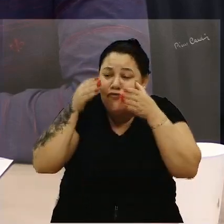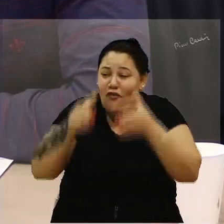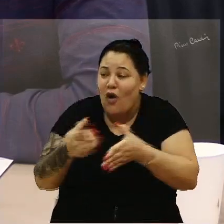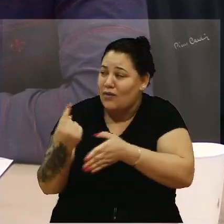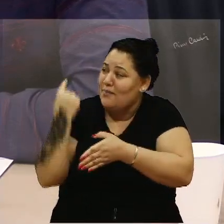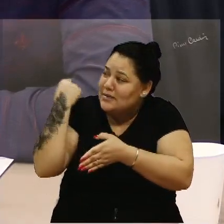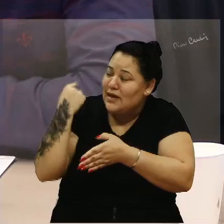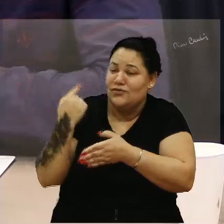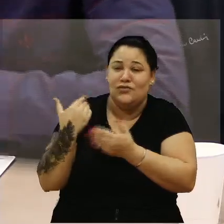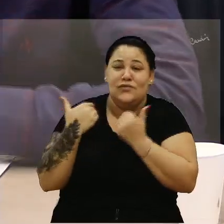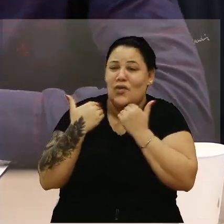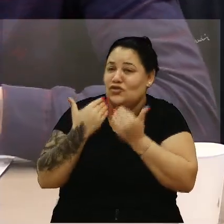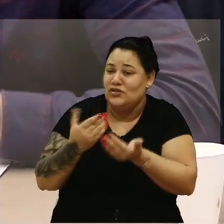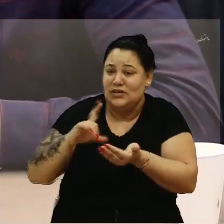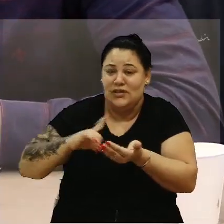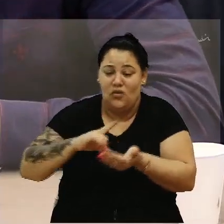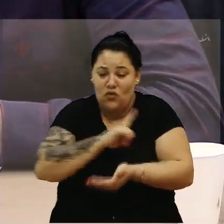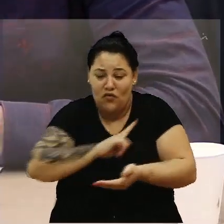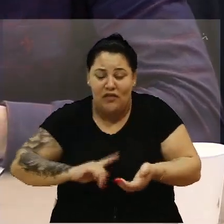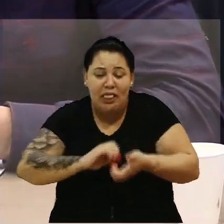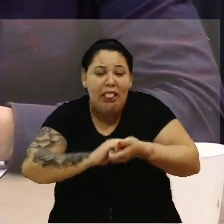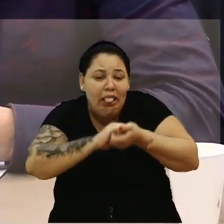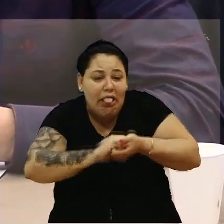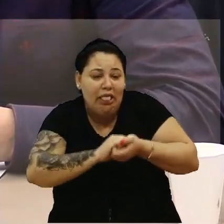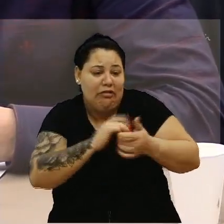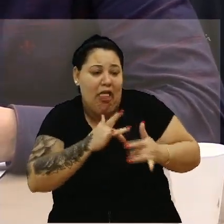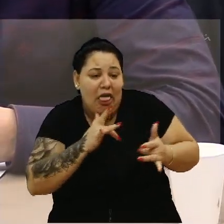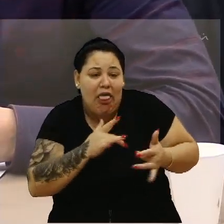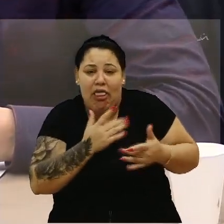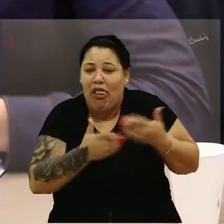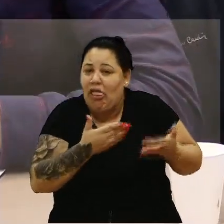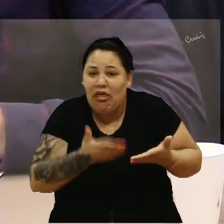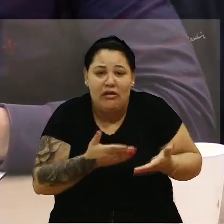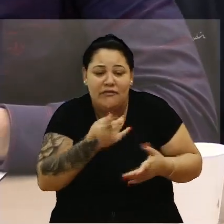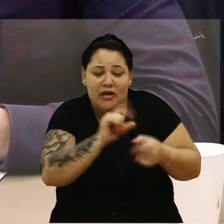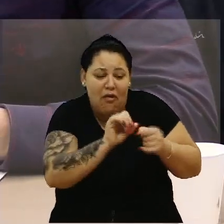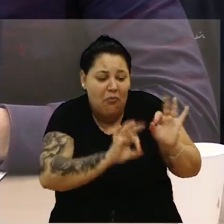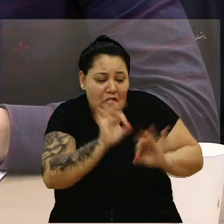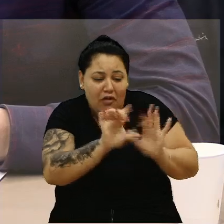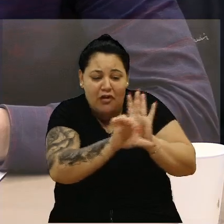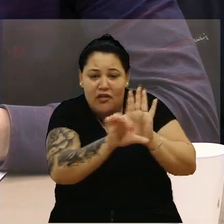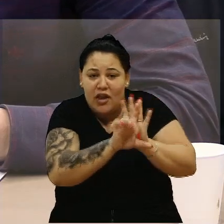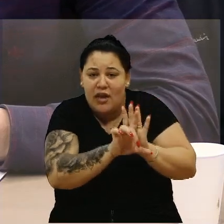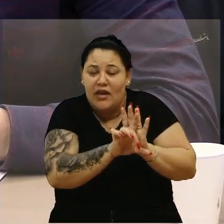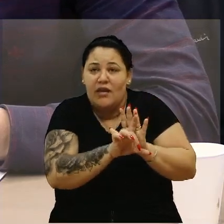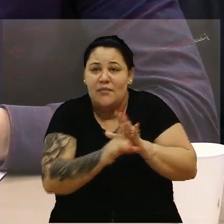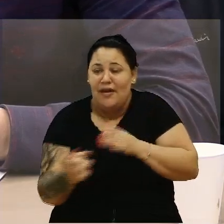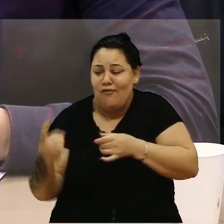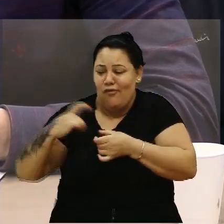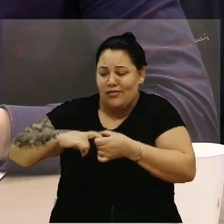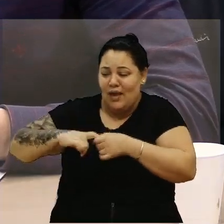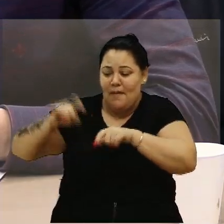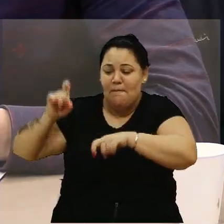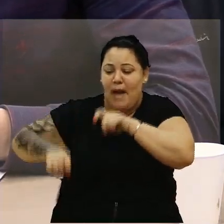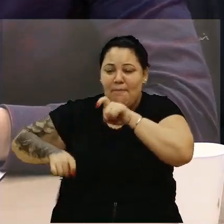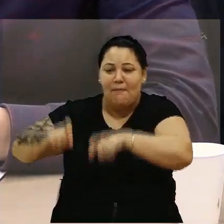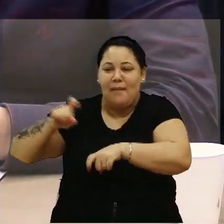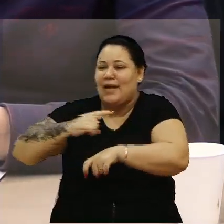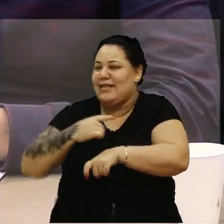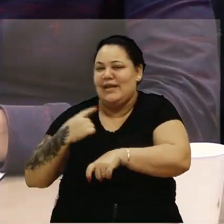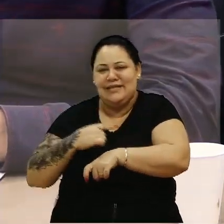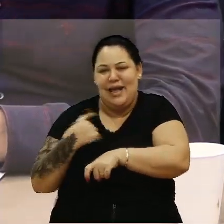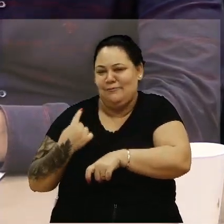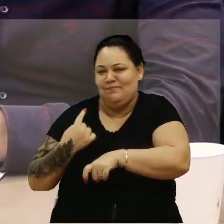governo saudosista, não adianta a gente... Porque senão eu vou lá na prefeitura também, a gente faz o projeto de lei para voltar para a máquina de escrever. Eu acho que os secretários e o prefeito